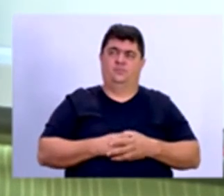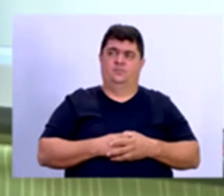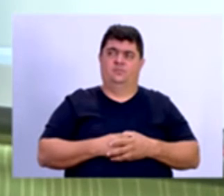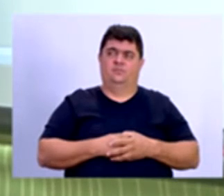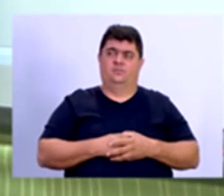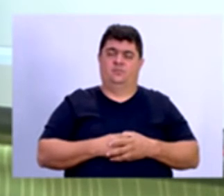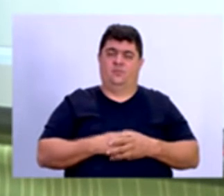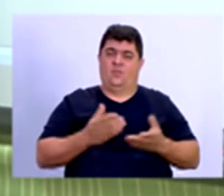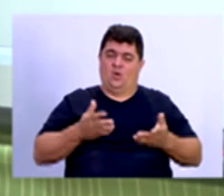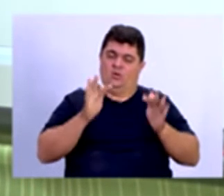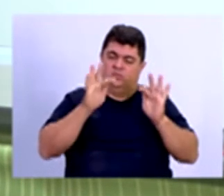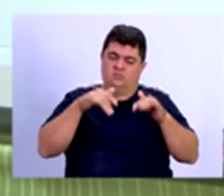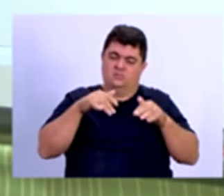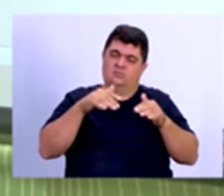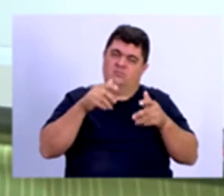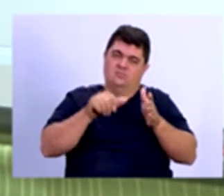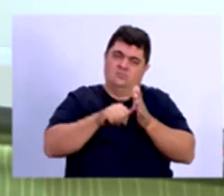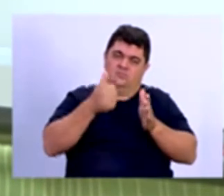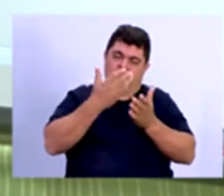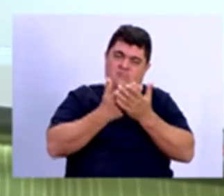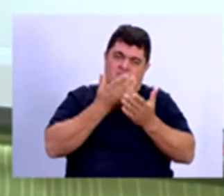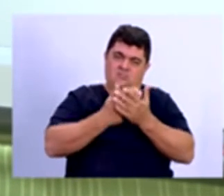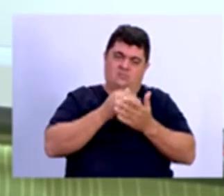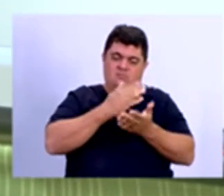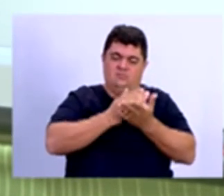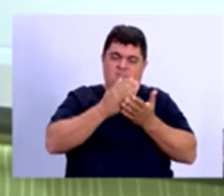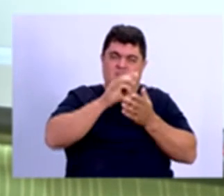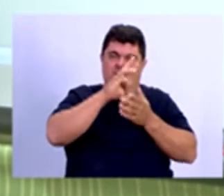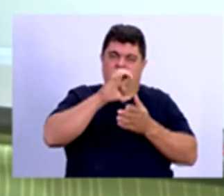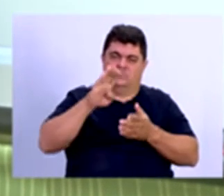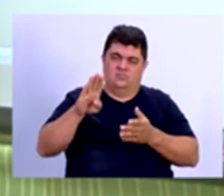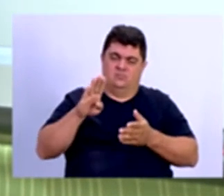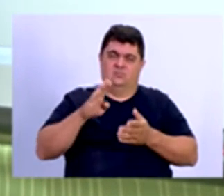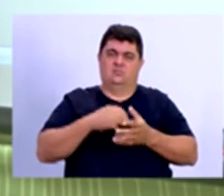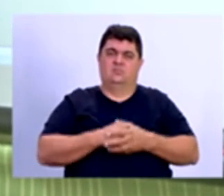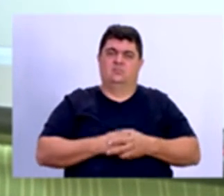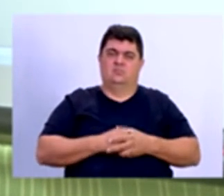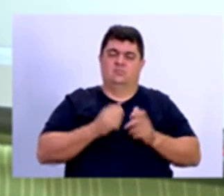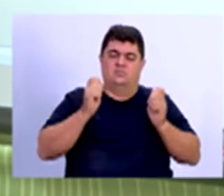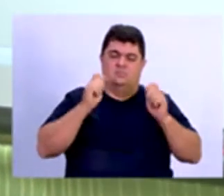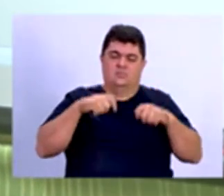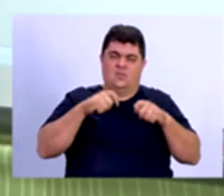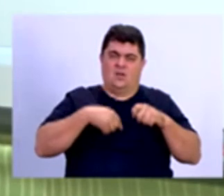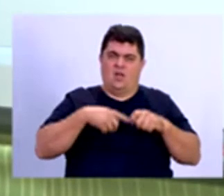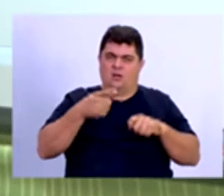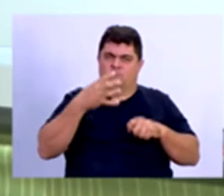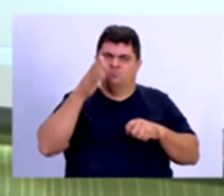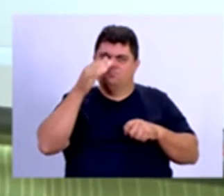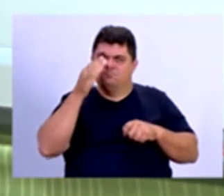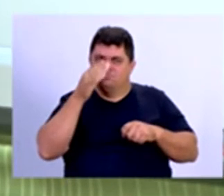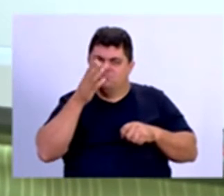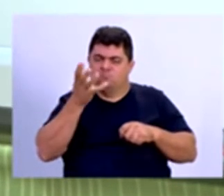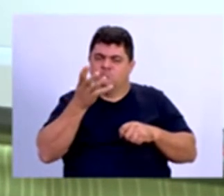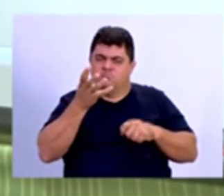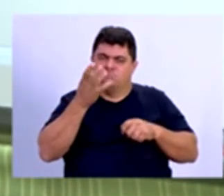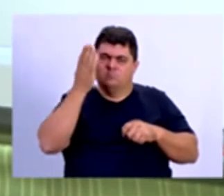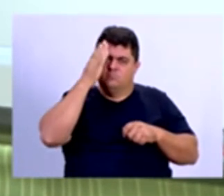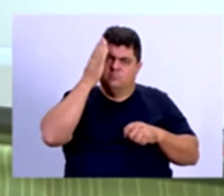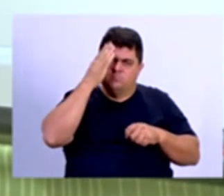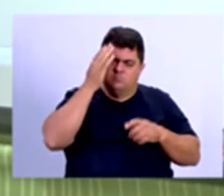finaliza nossa primeira aula de introdução web com o objetivo de que eu possa despertar em você aluno a